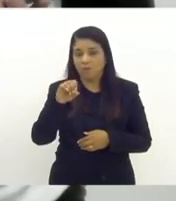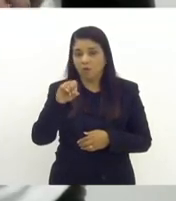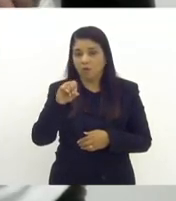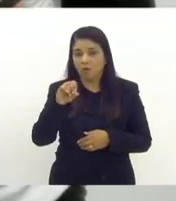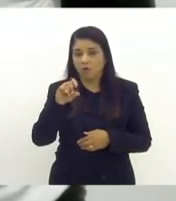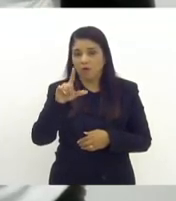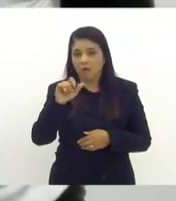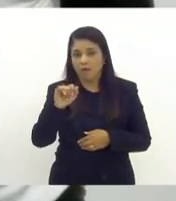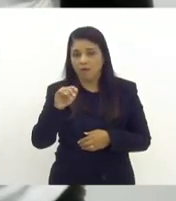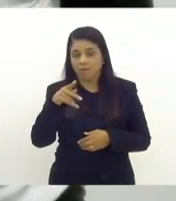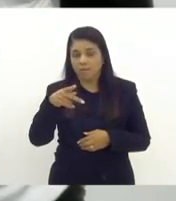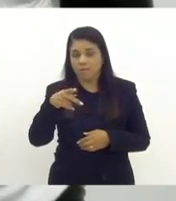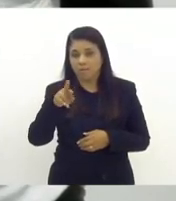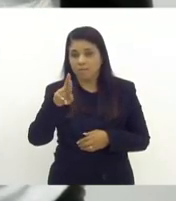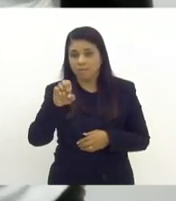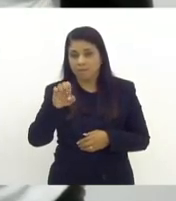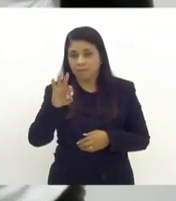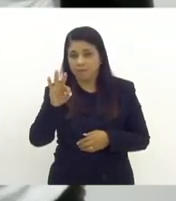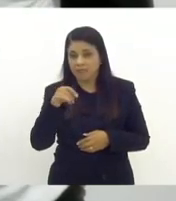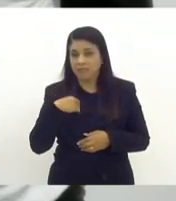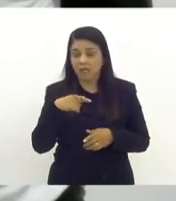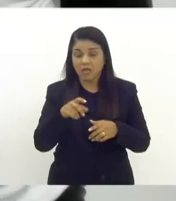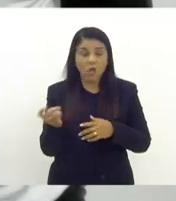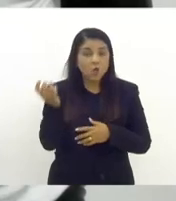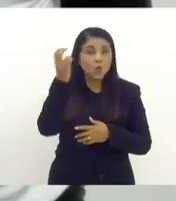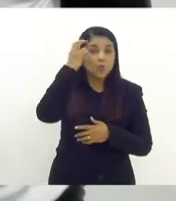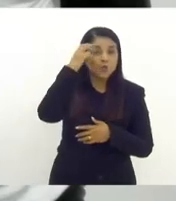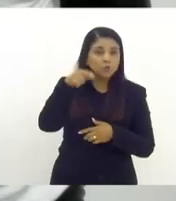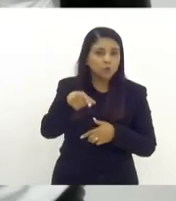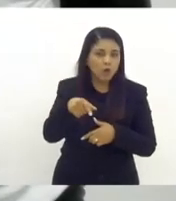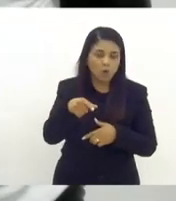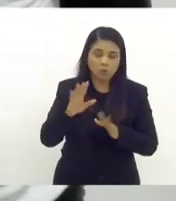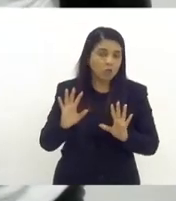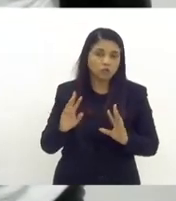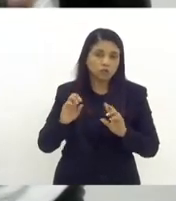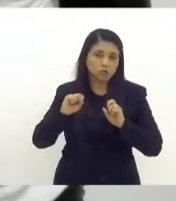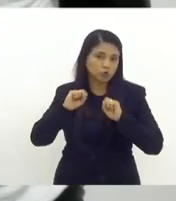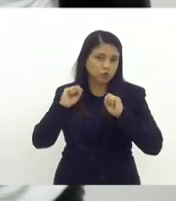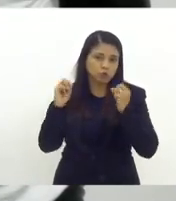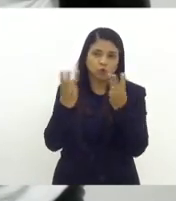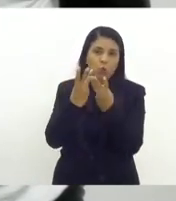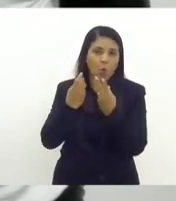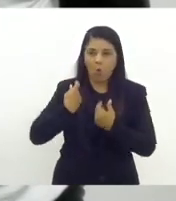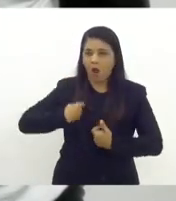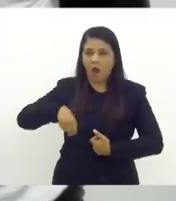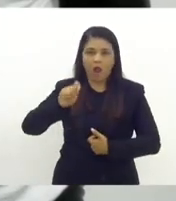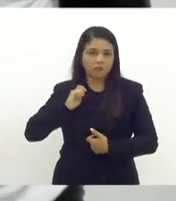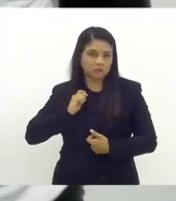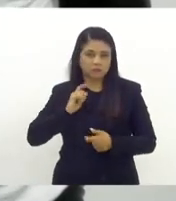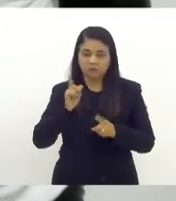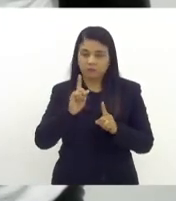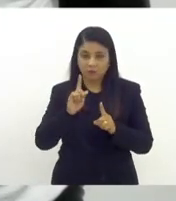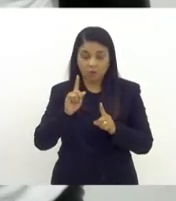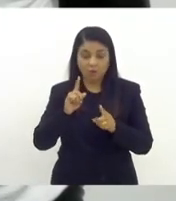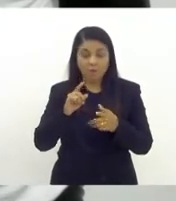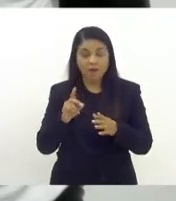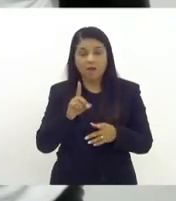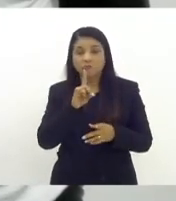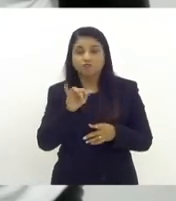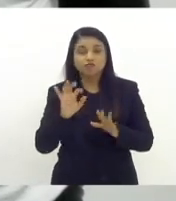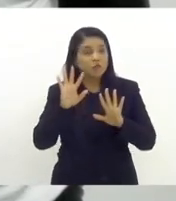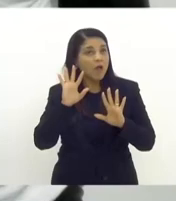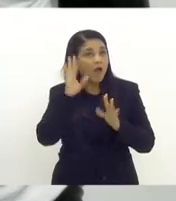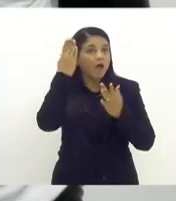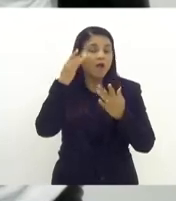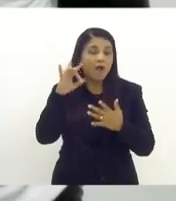remédio cultural ele não é um show de um grande artista que tá utilizando ele aquele aquela data do Carnaval para realizar um grande show